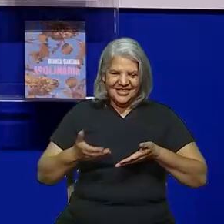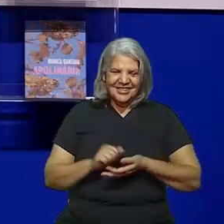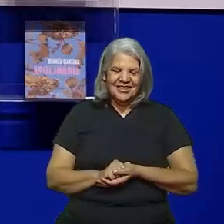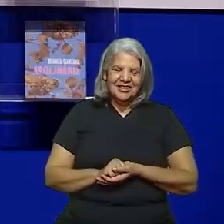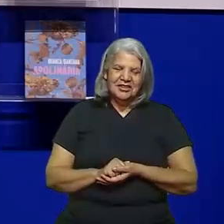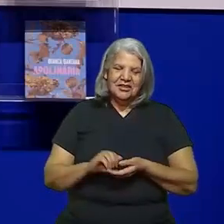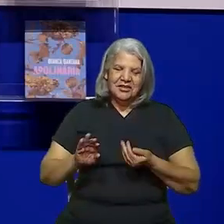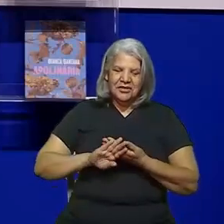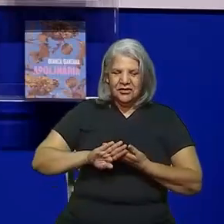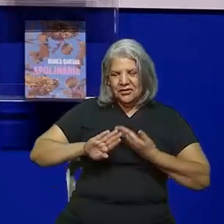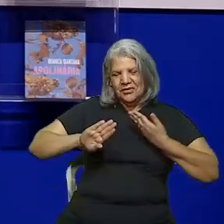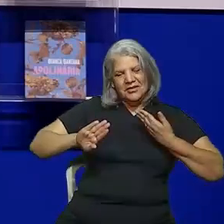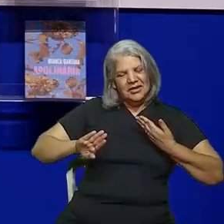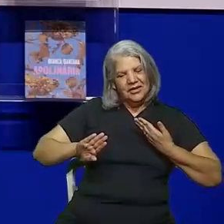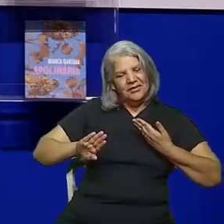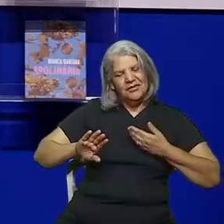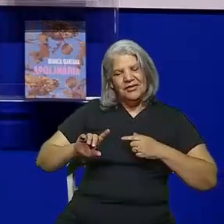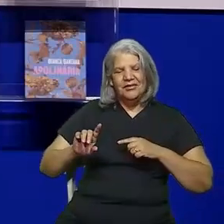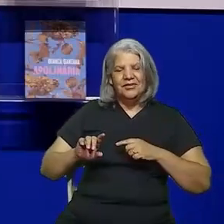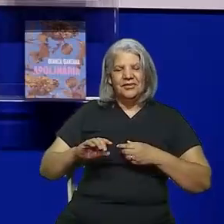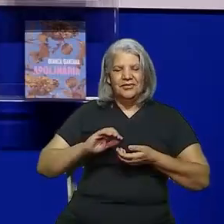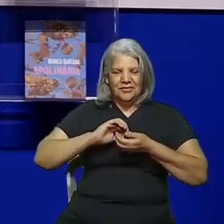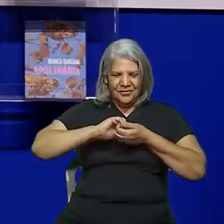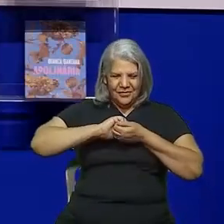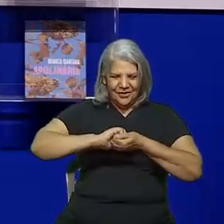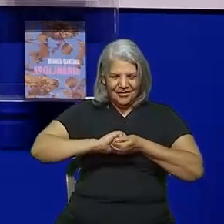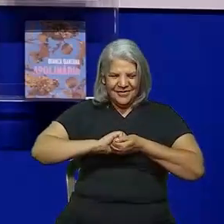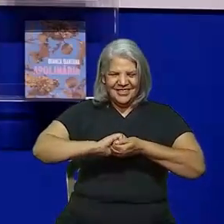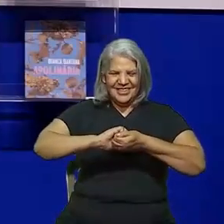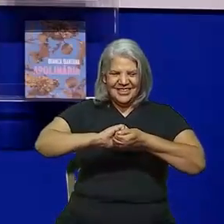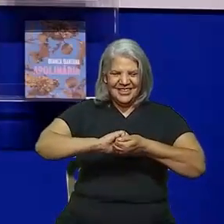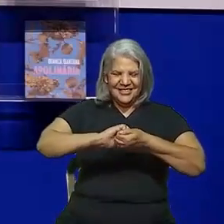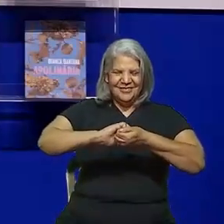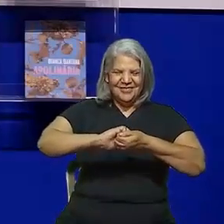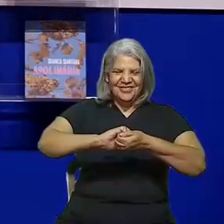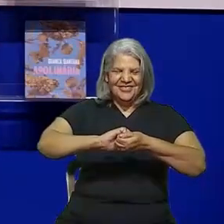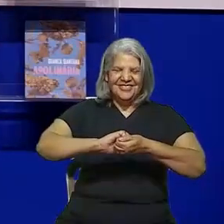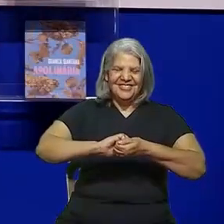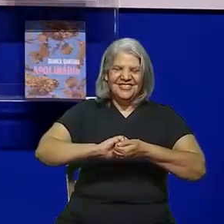nos afastemos muito, vamos de mãos dadas.